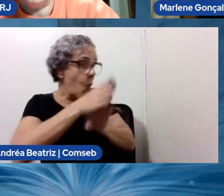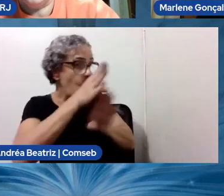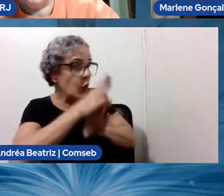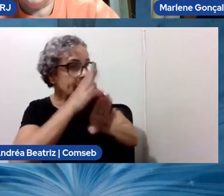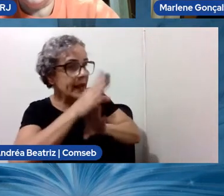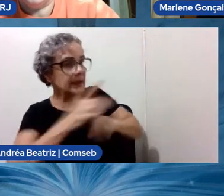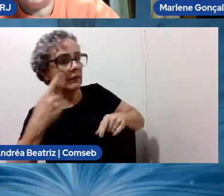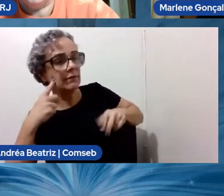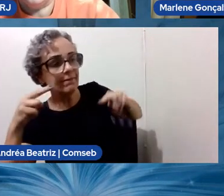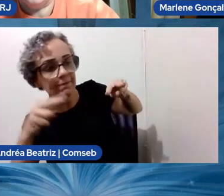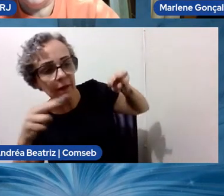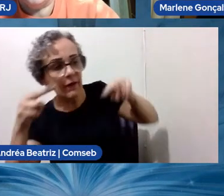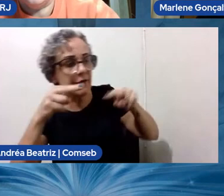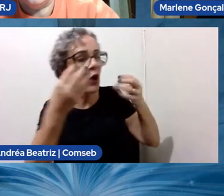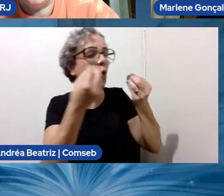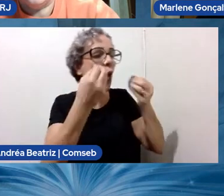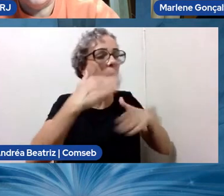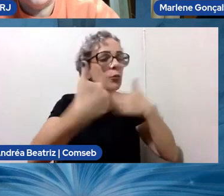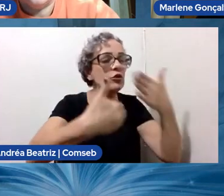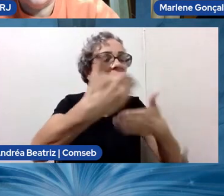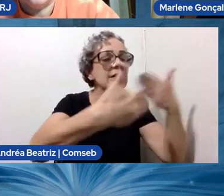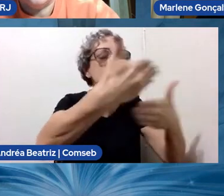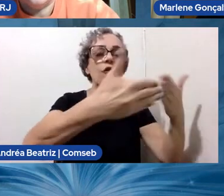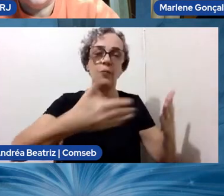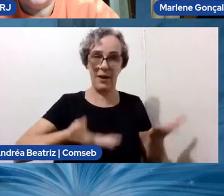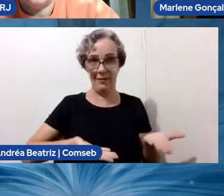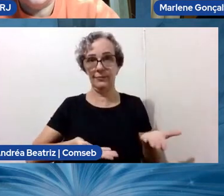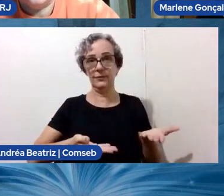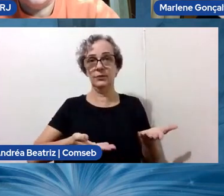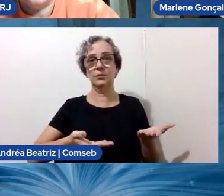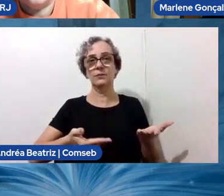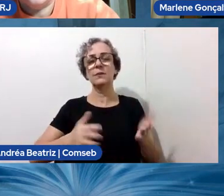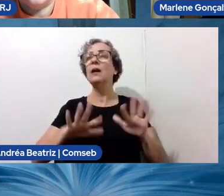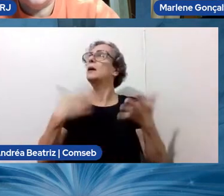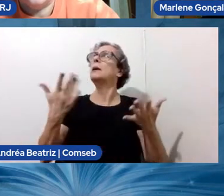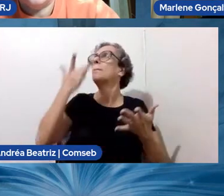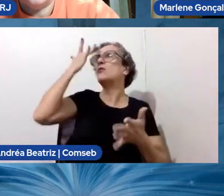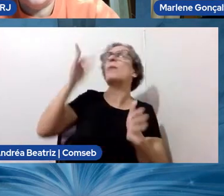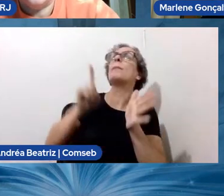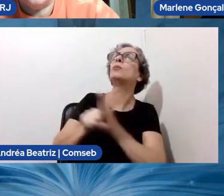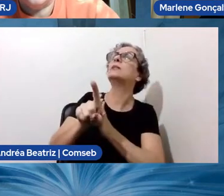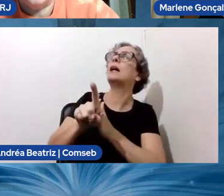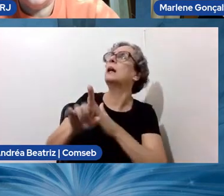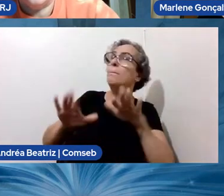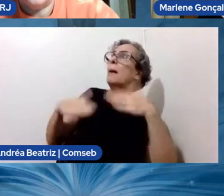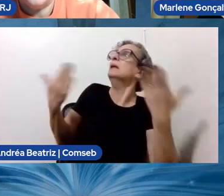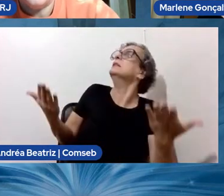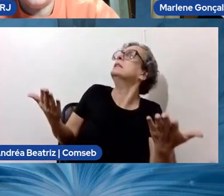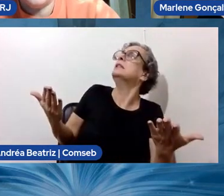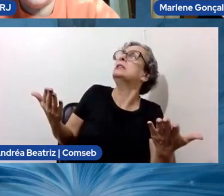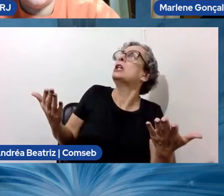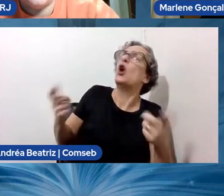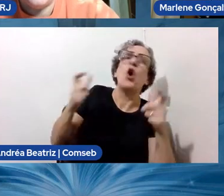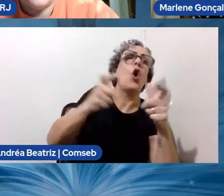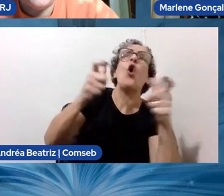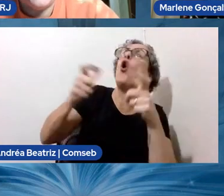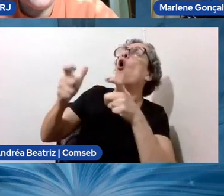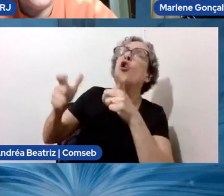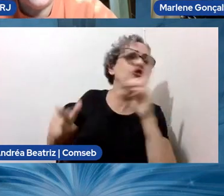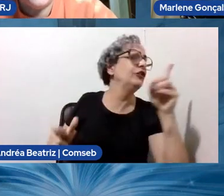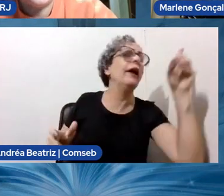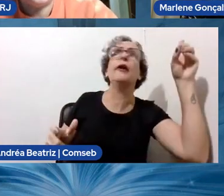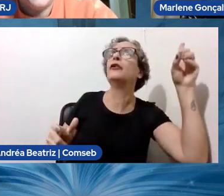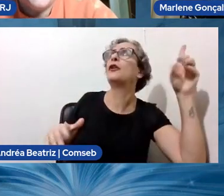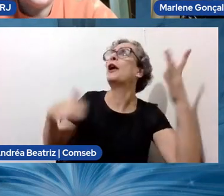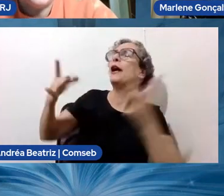desenvolvimento. E aí, mas alguém vai perguntar com um pensamento bem científico, mas espera aí, de onde é que saíram esses? De onde é que saiu Deus? De onde saíram